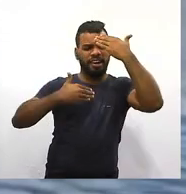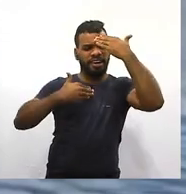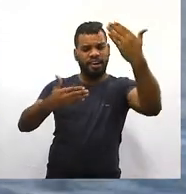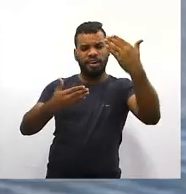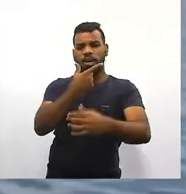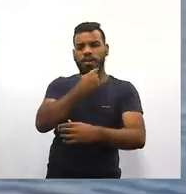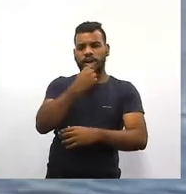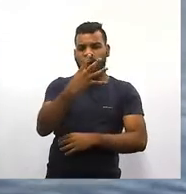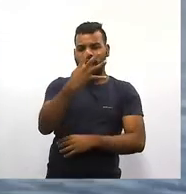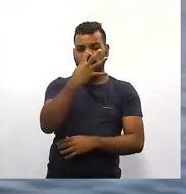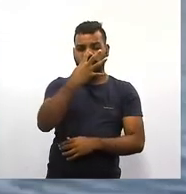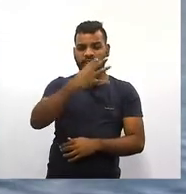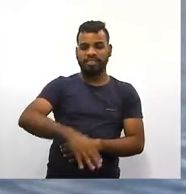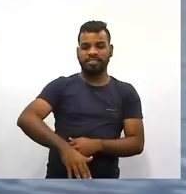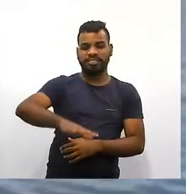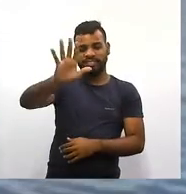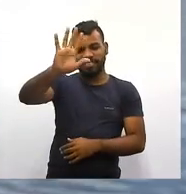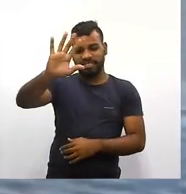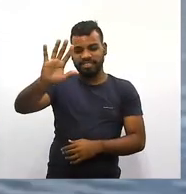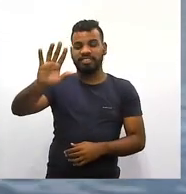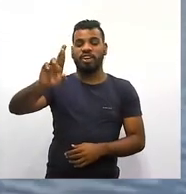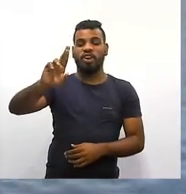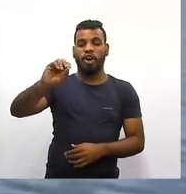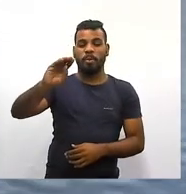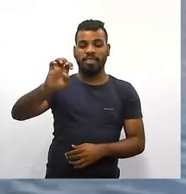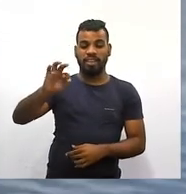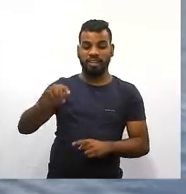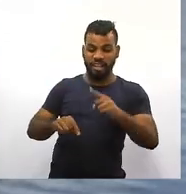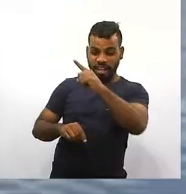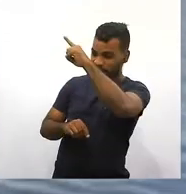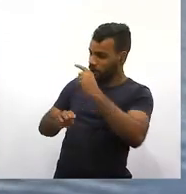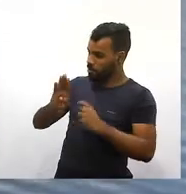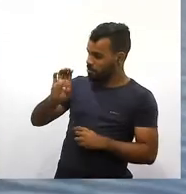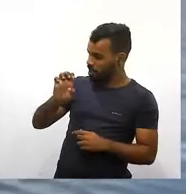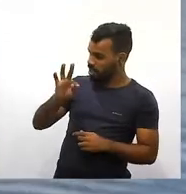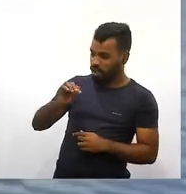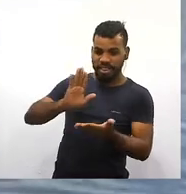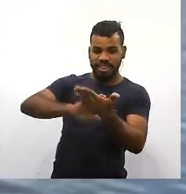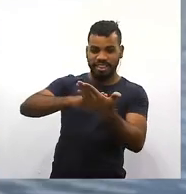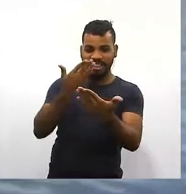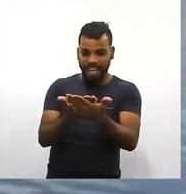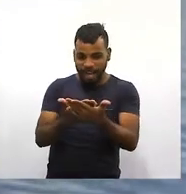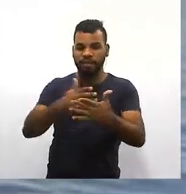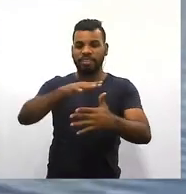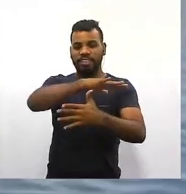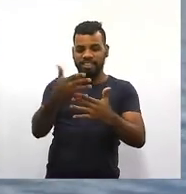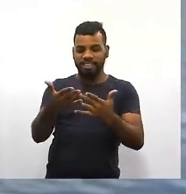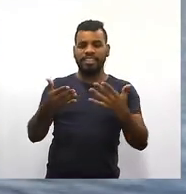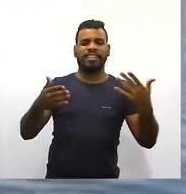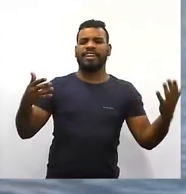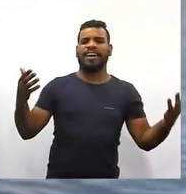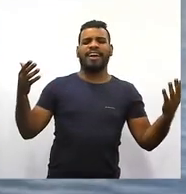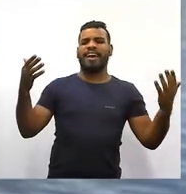que estão aqui, a Robertão, a Bento, lá no estúdio, a equipe de intérpretes, a Mari,